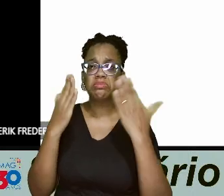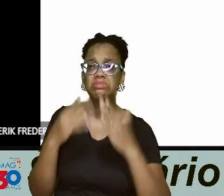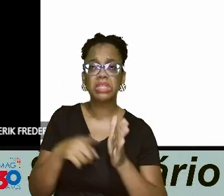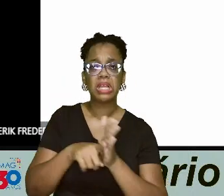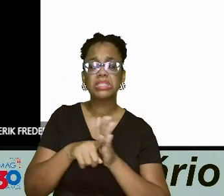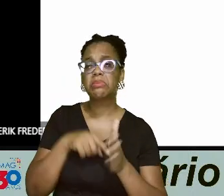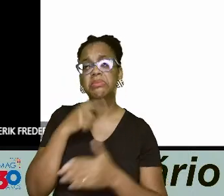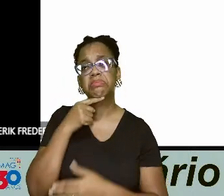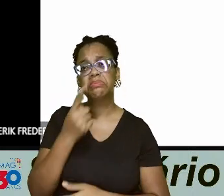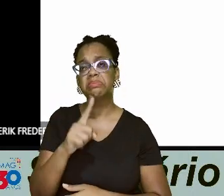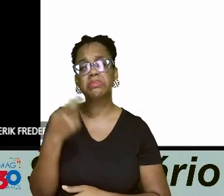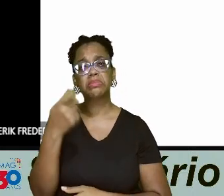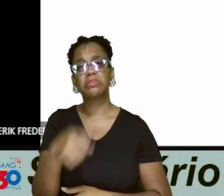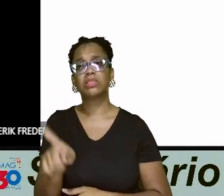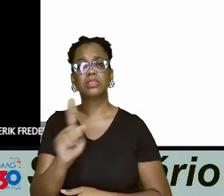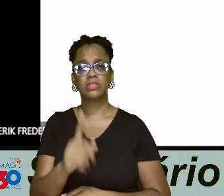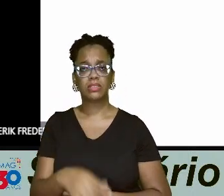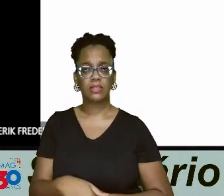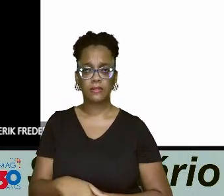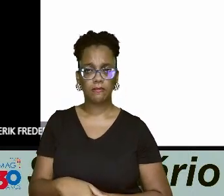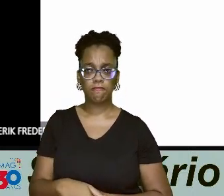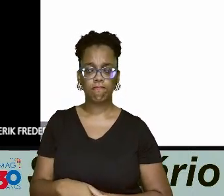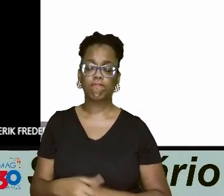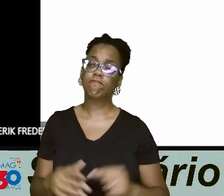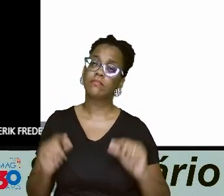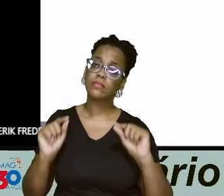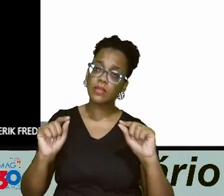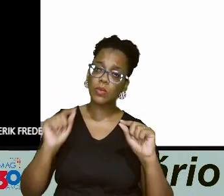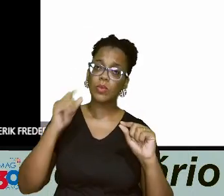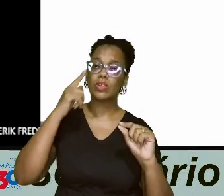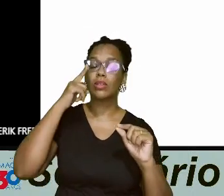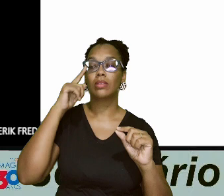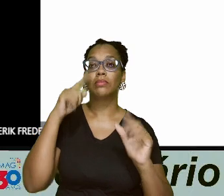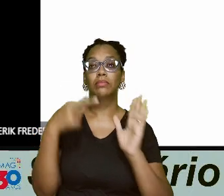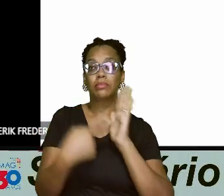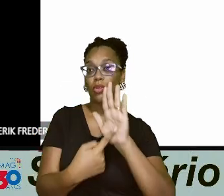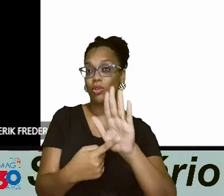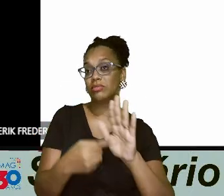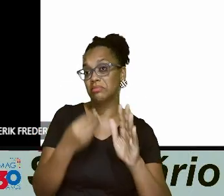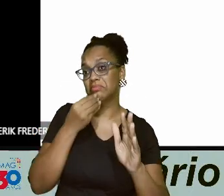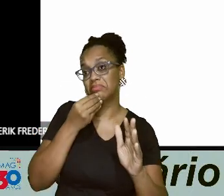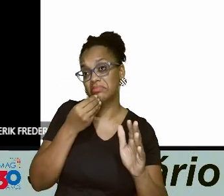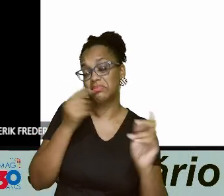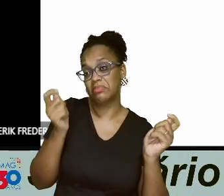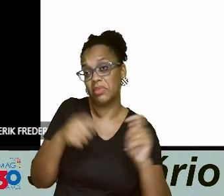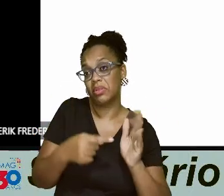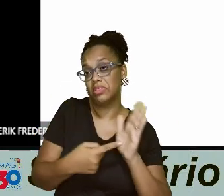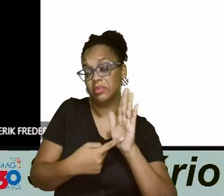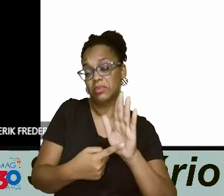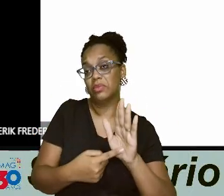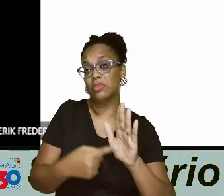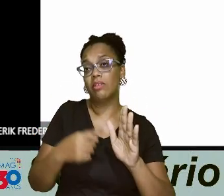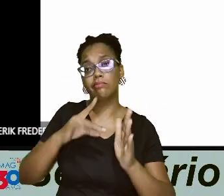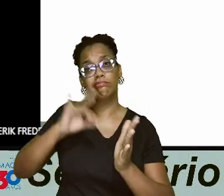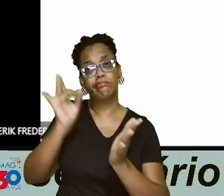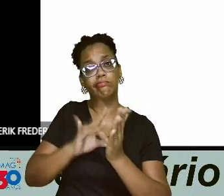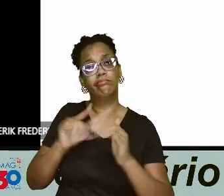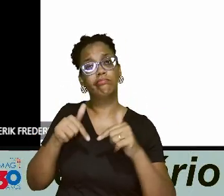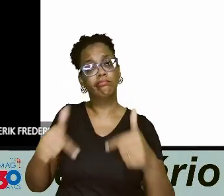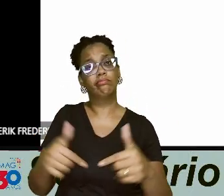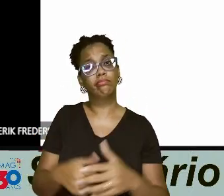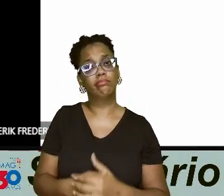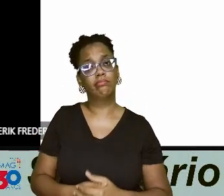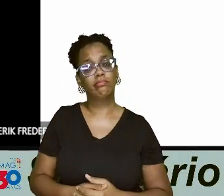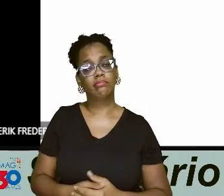havia necessidade dele, o que indica, né, pode estar indicando a eficiência daquele